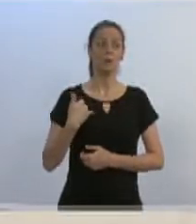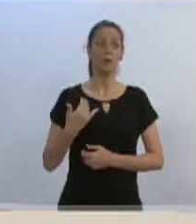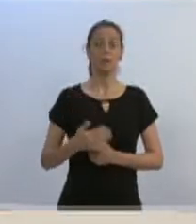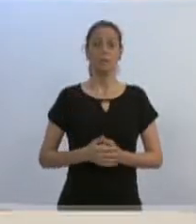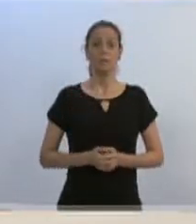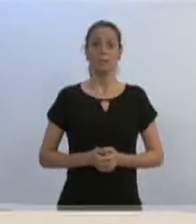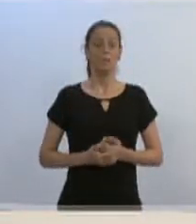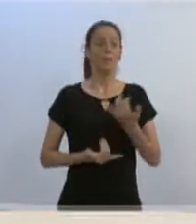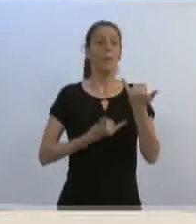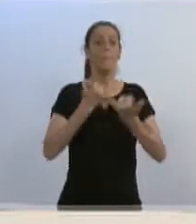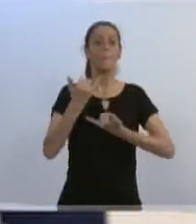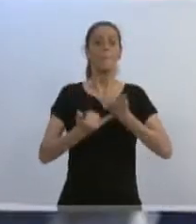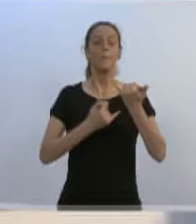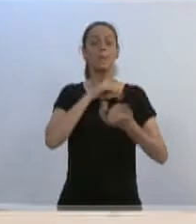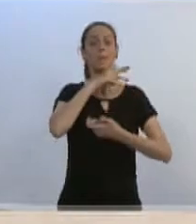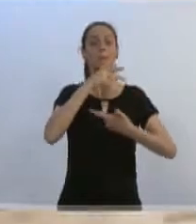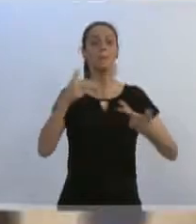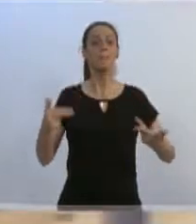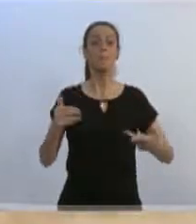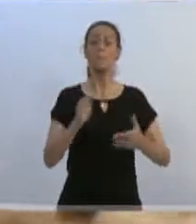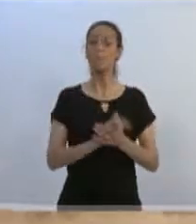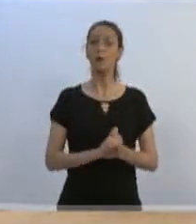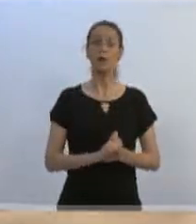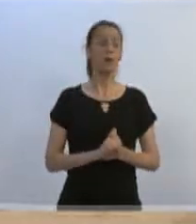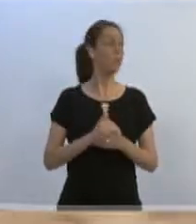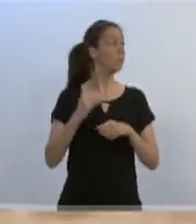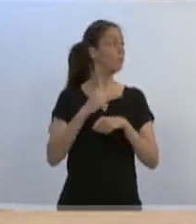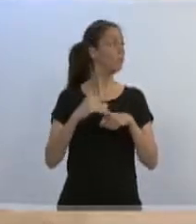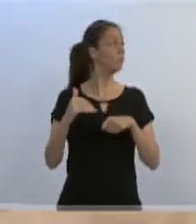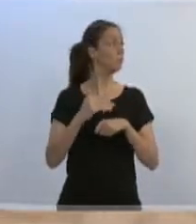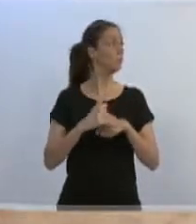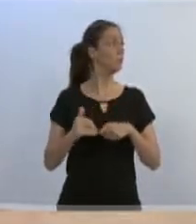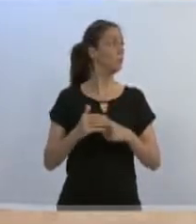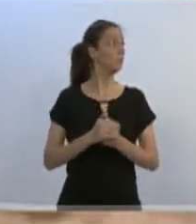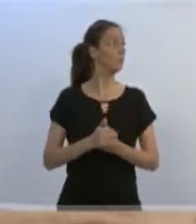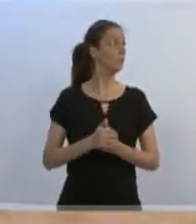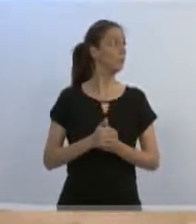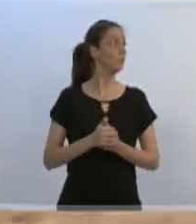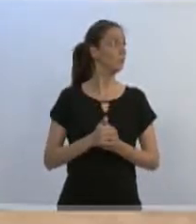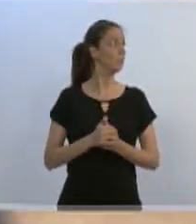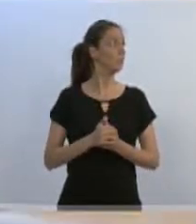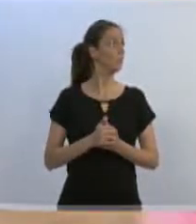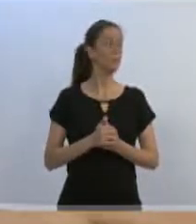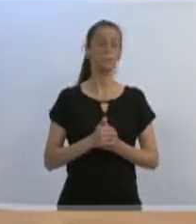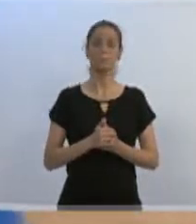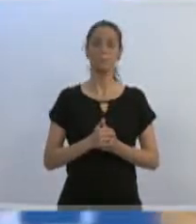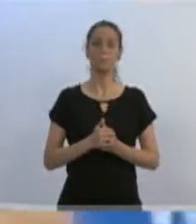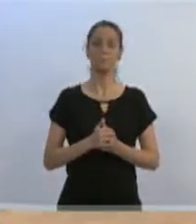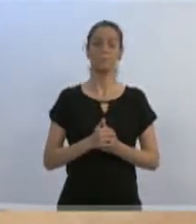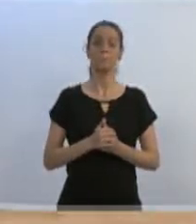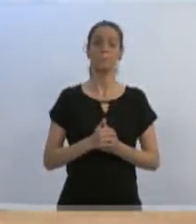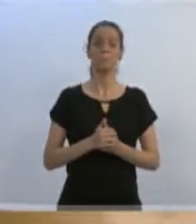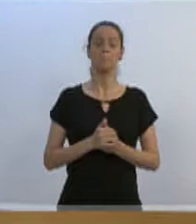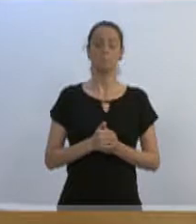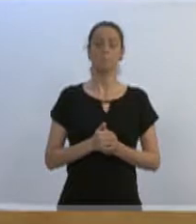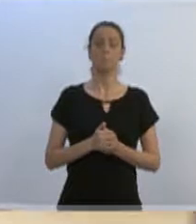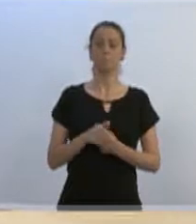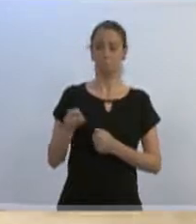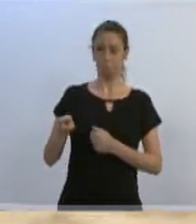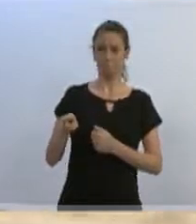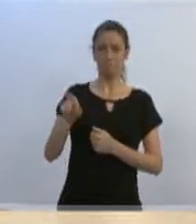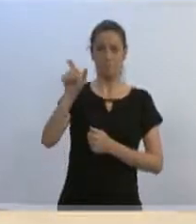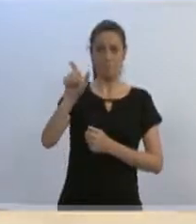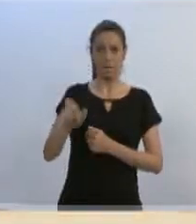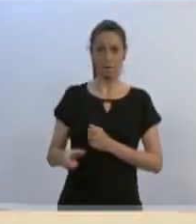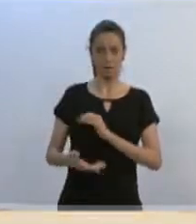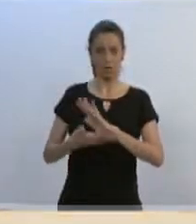brincando com seus animais brincando seus animais de estimação senhores quem vai tirar o direito dessas pessoas de